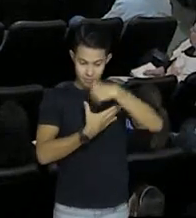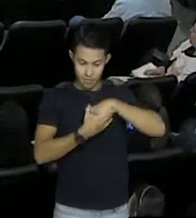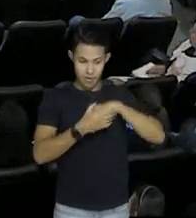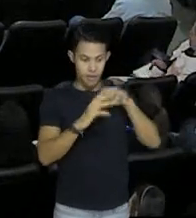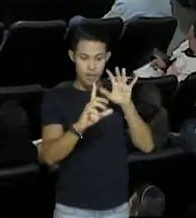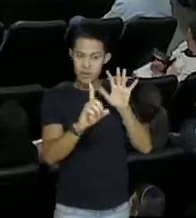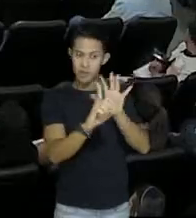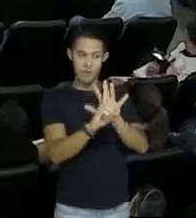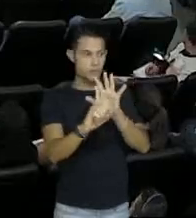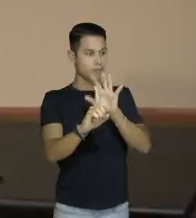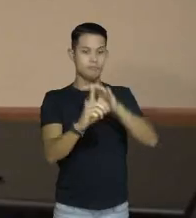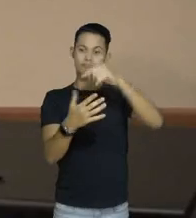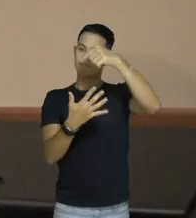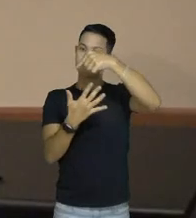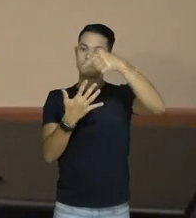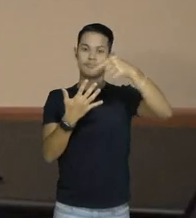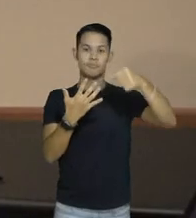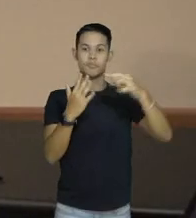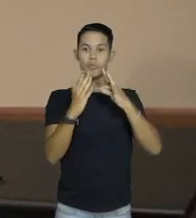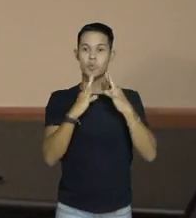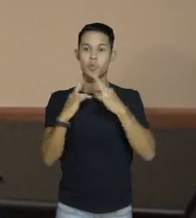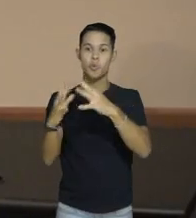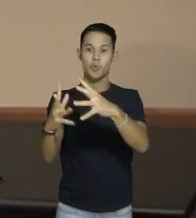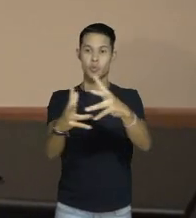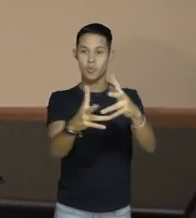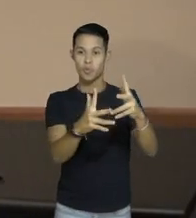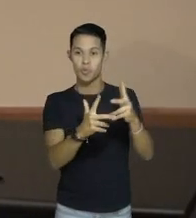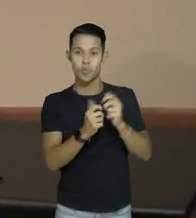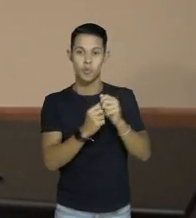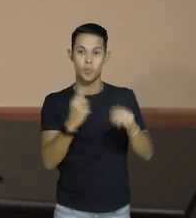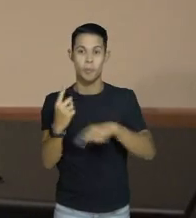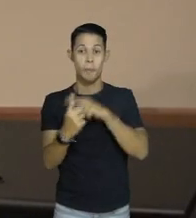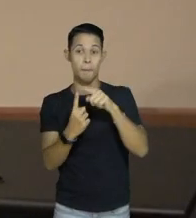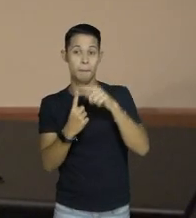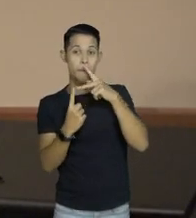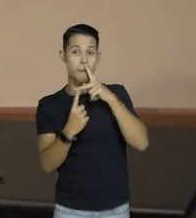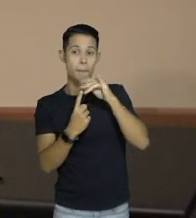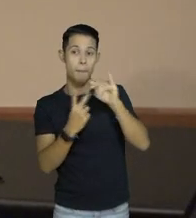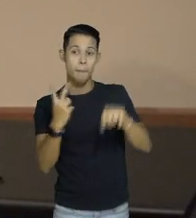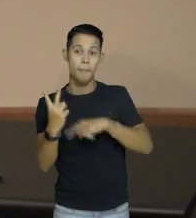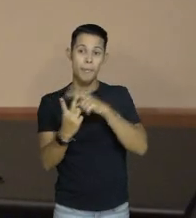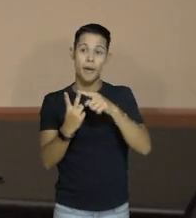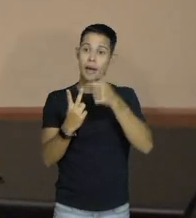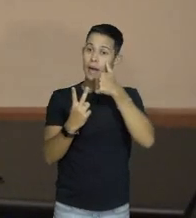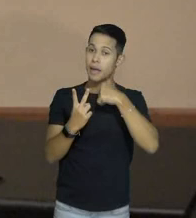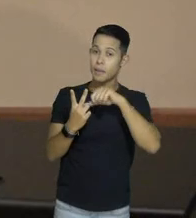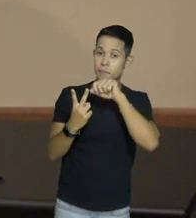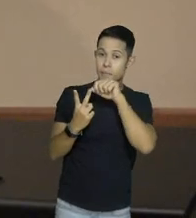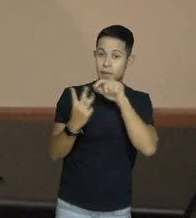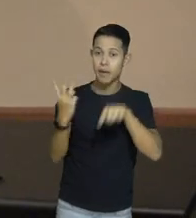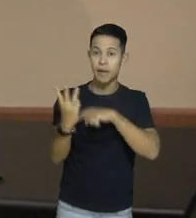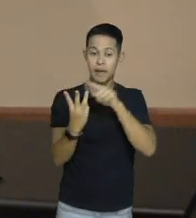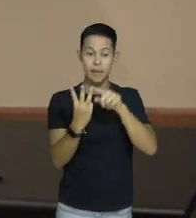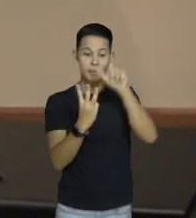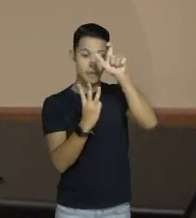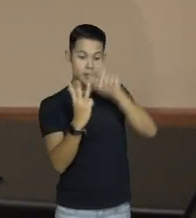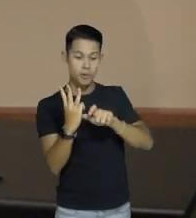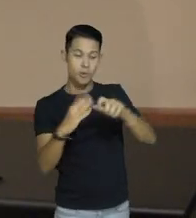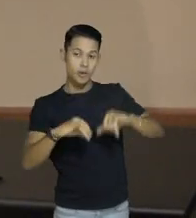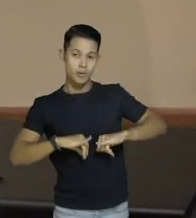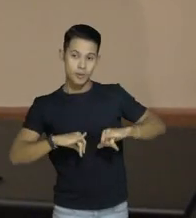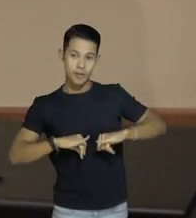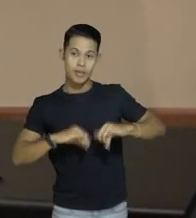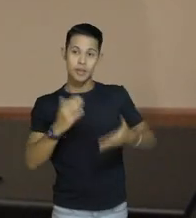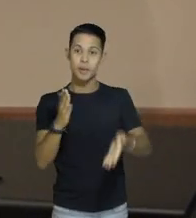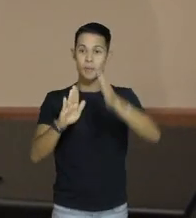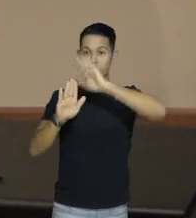em todos. É no pai, é na mãe, é naquele que está sofrendo ali. E existe uma questão por